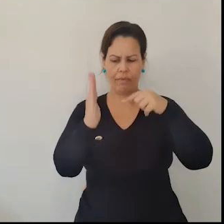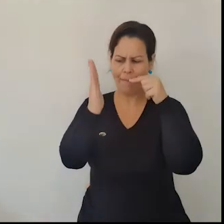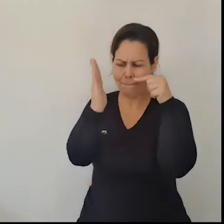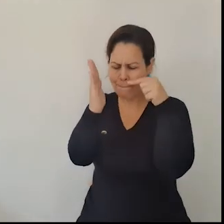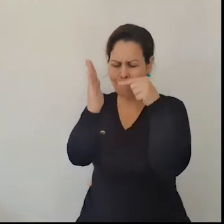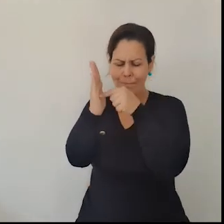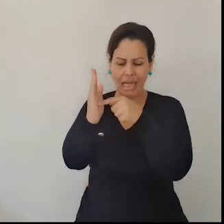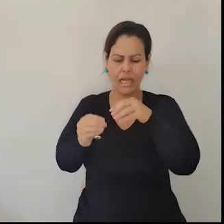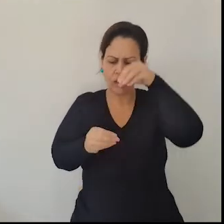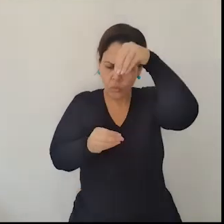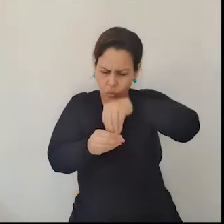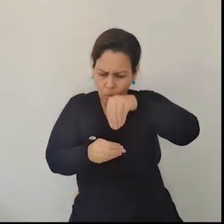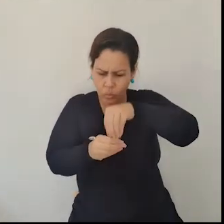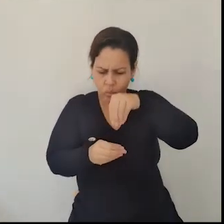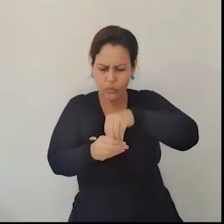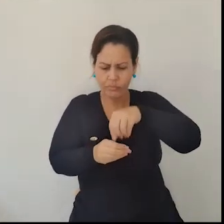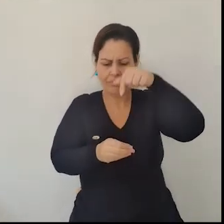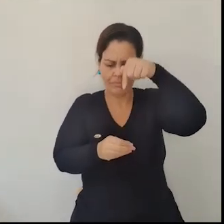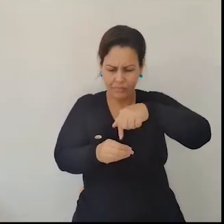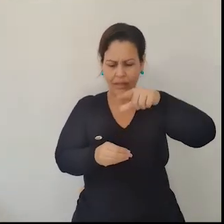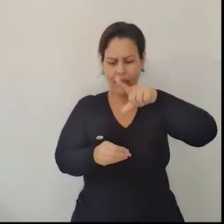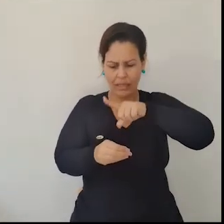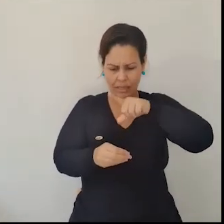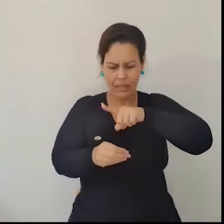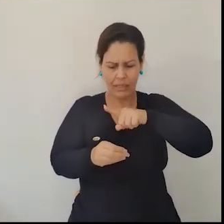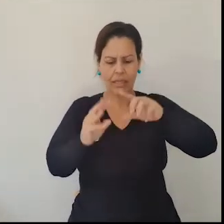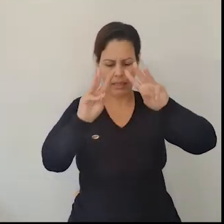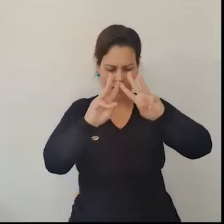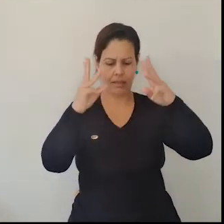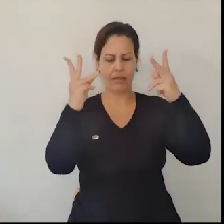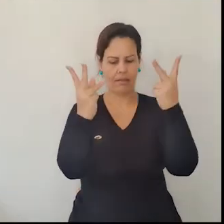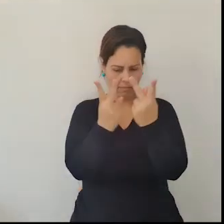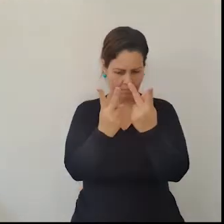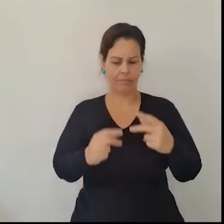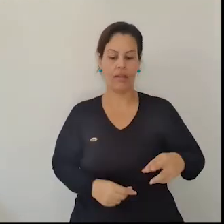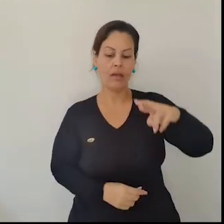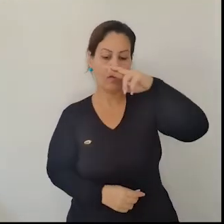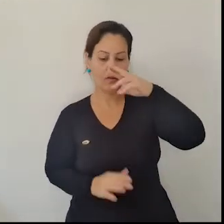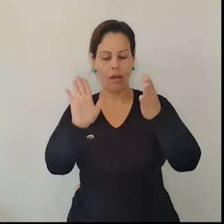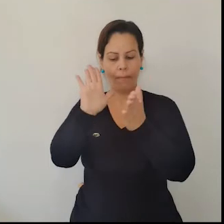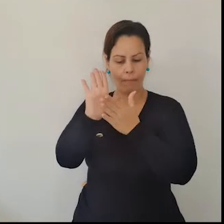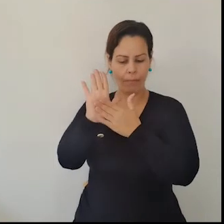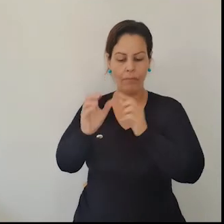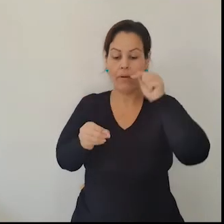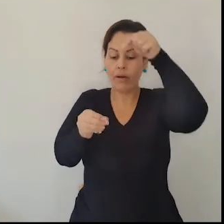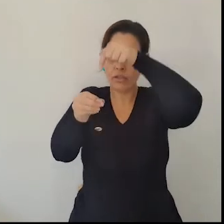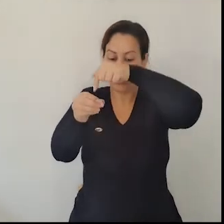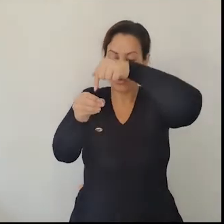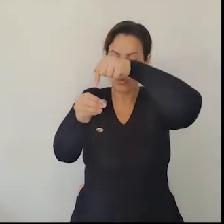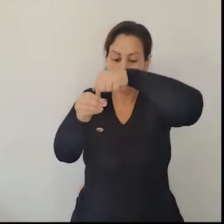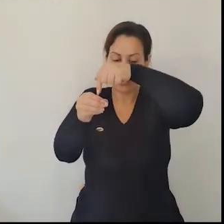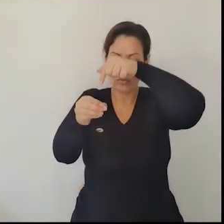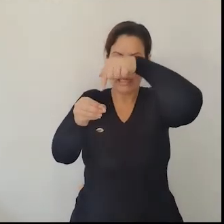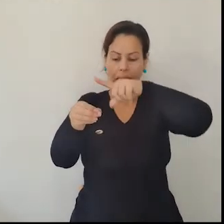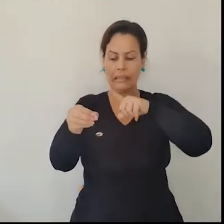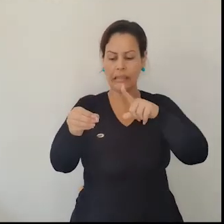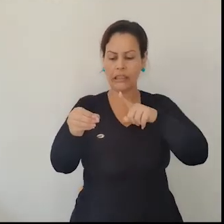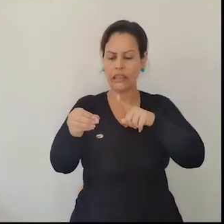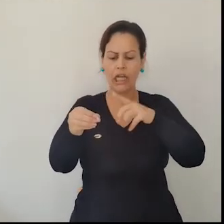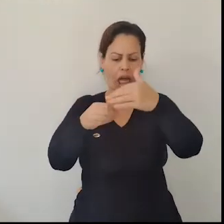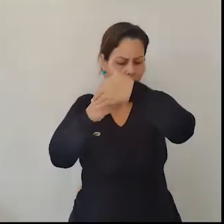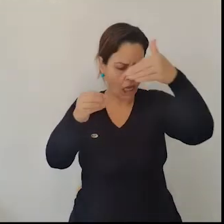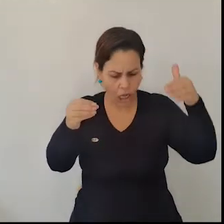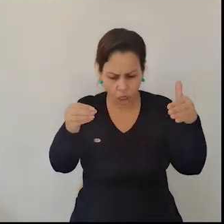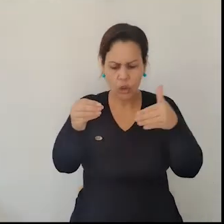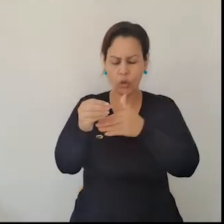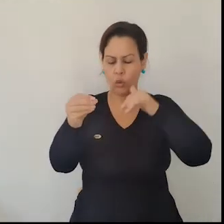que o núcleo conteria toda a massa do átomo, assim como a totalidade da carga positiva, chamada prótons. Os